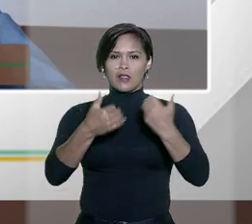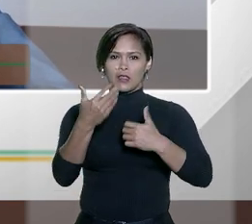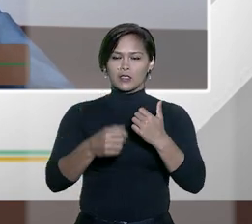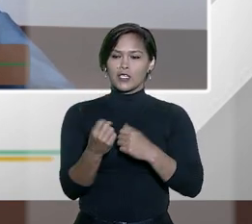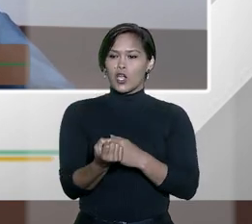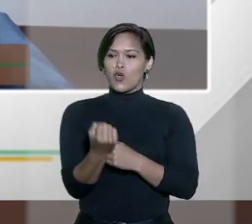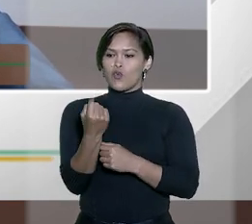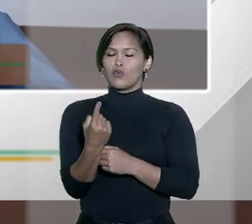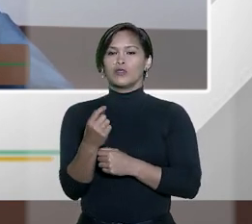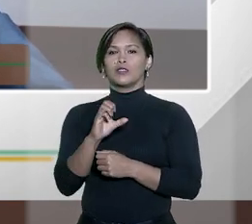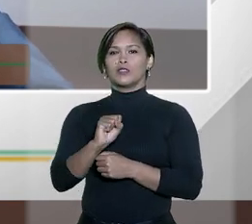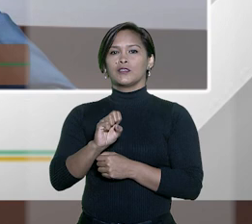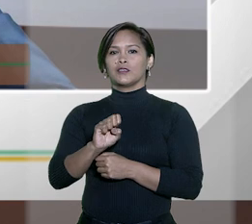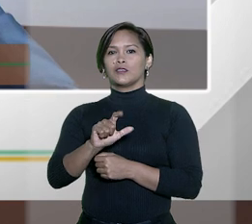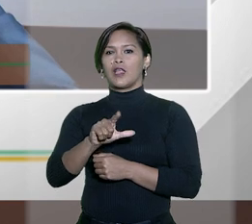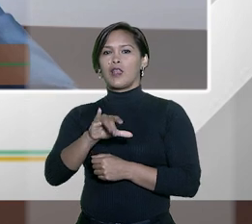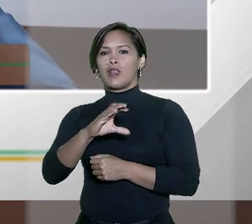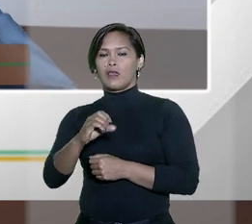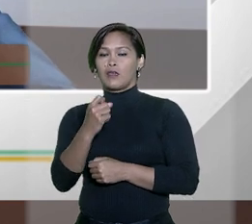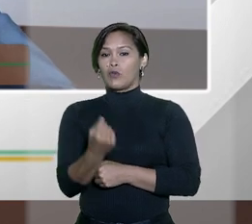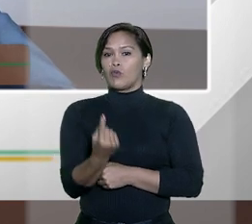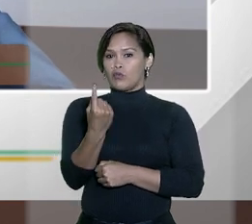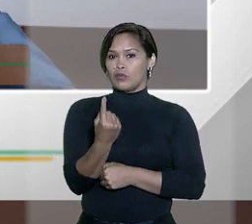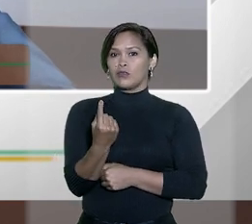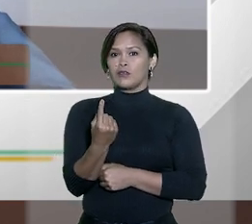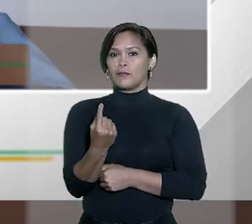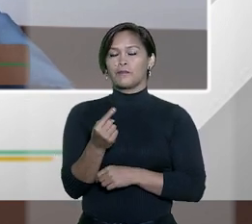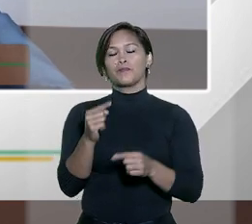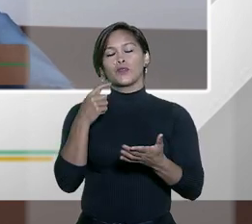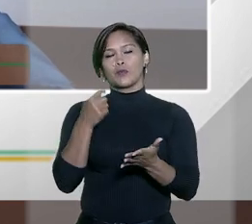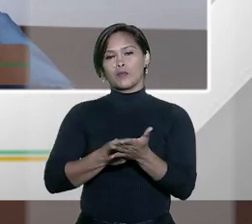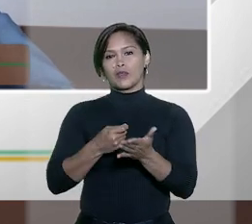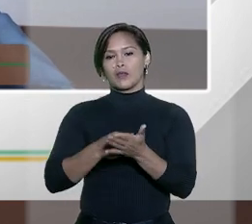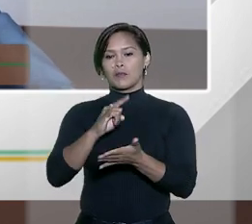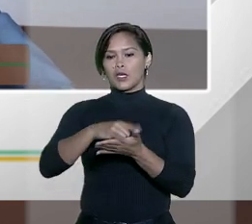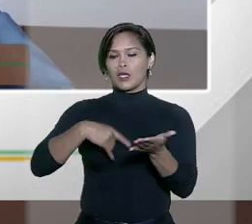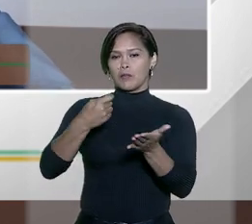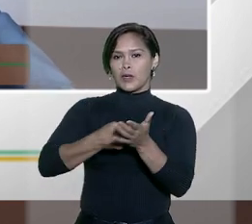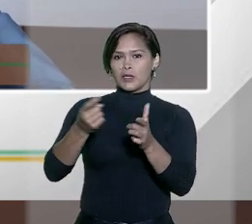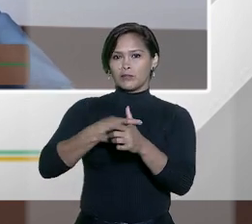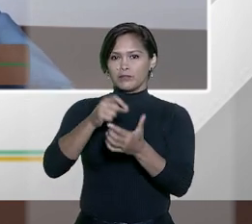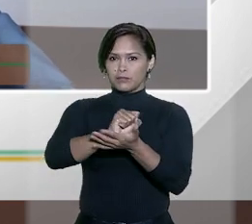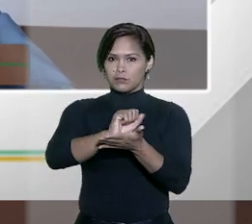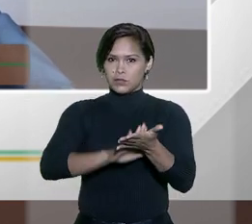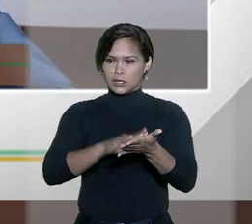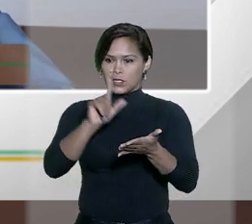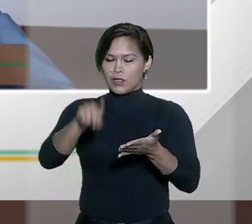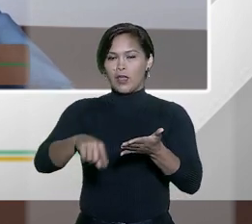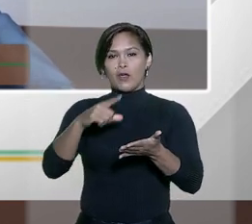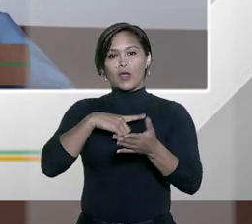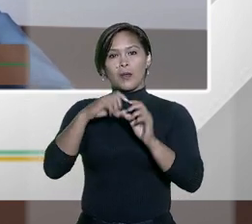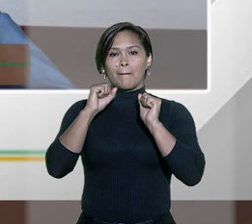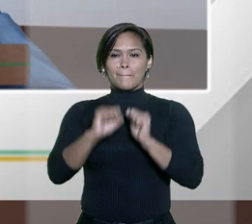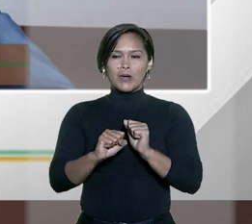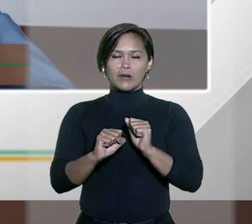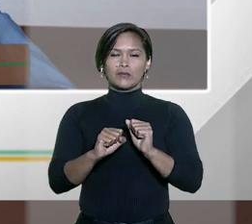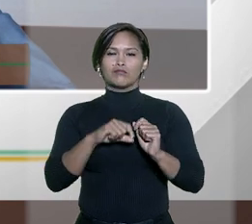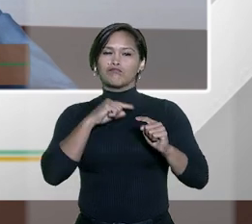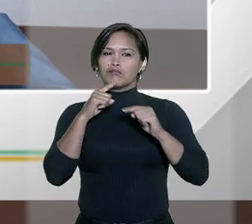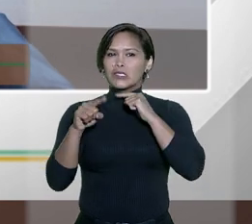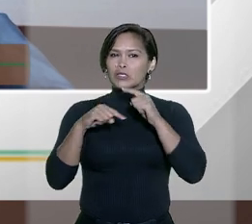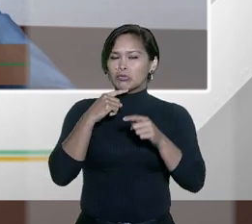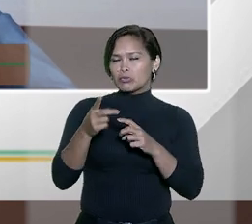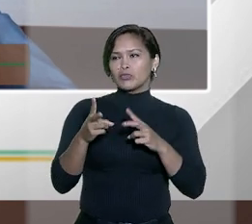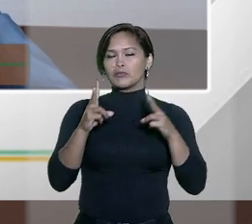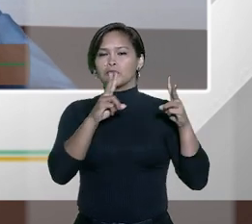diz ali que a Selic vai incidir uma única vez no pagamento do precatório, o que talvez possa gerar algum tipo